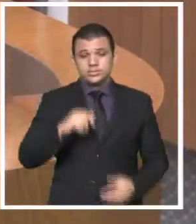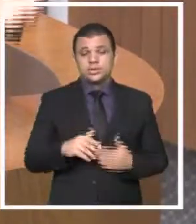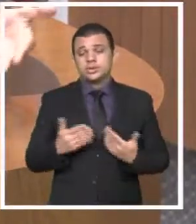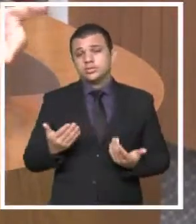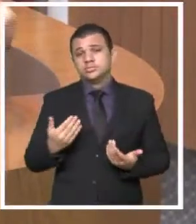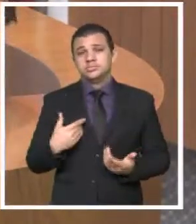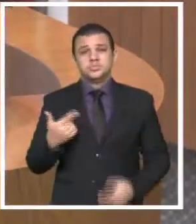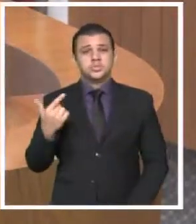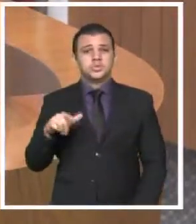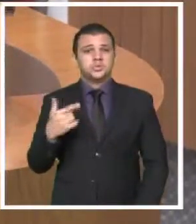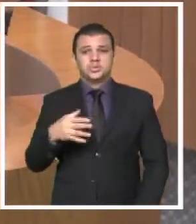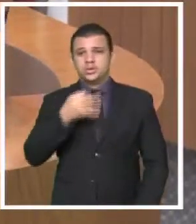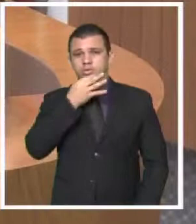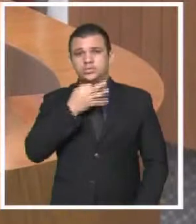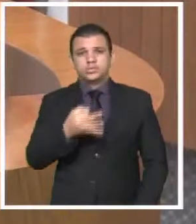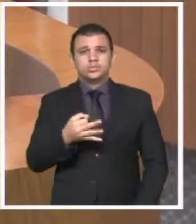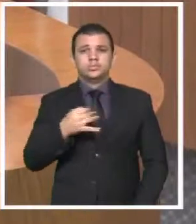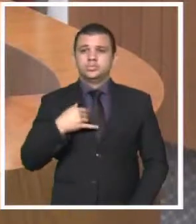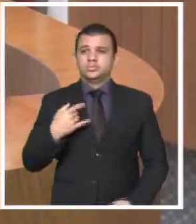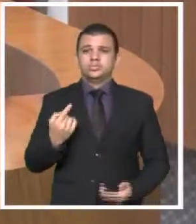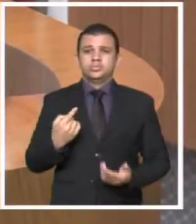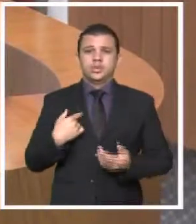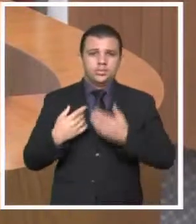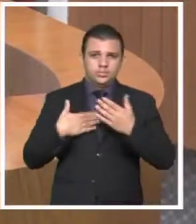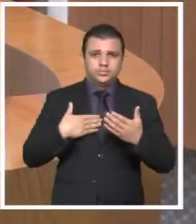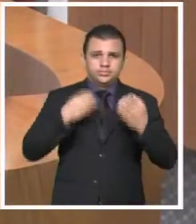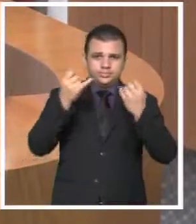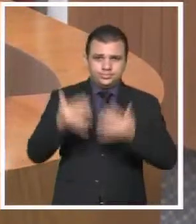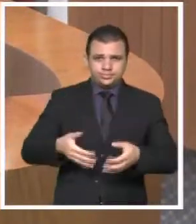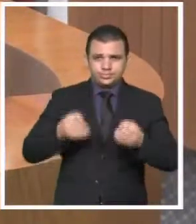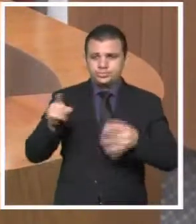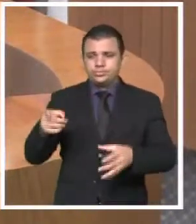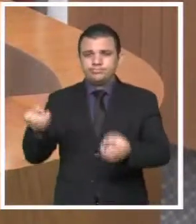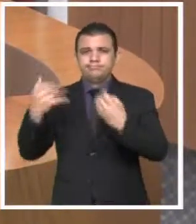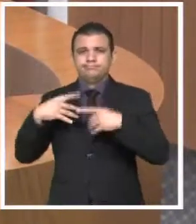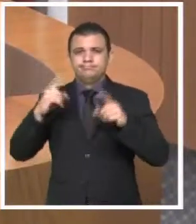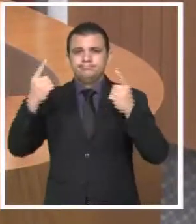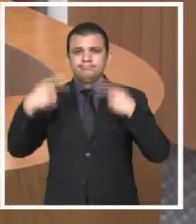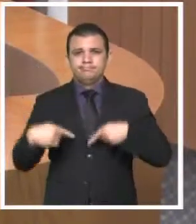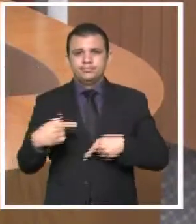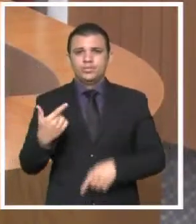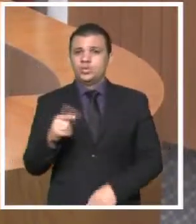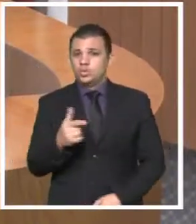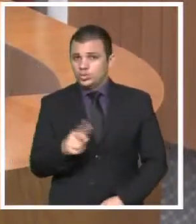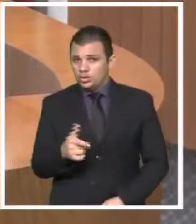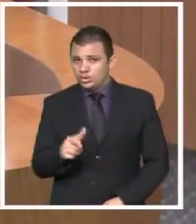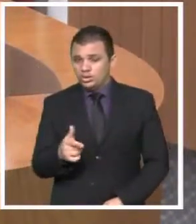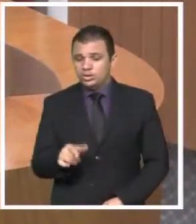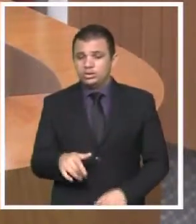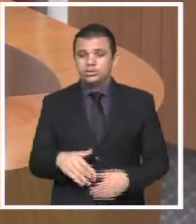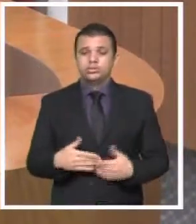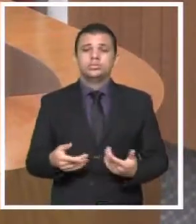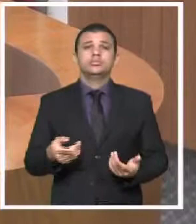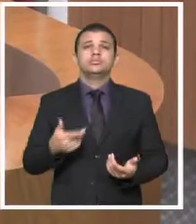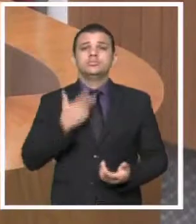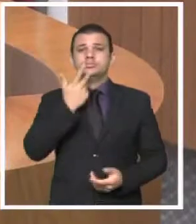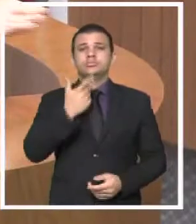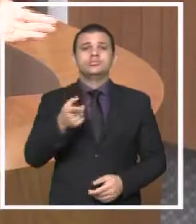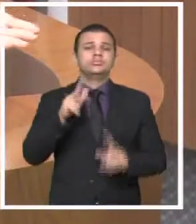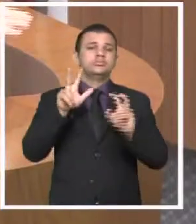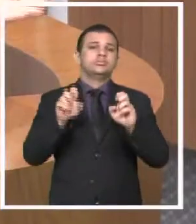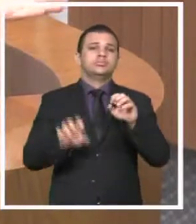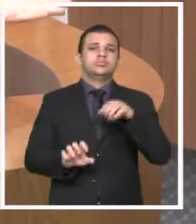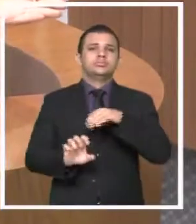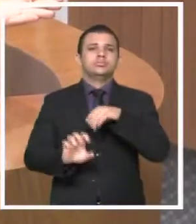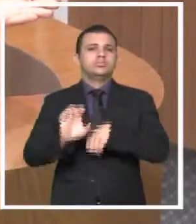tendo argumentos para contrapor ao que eu estou colocando, se apega na questão estadual,